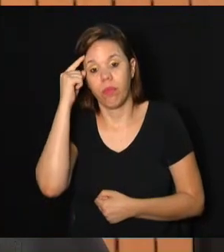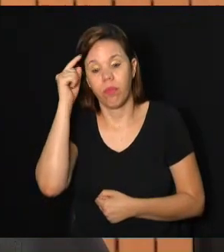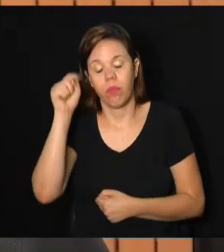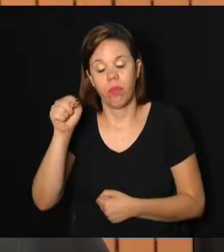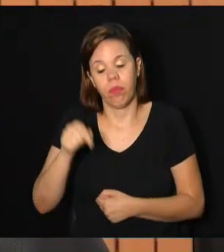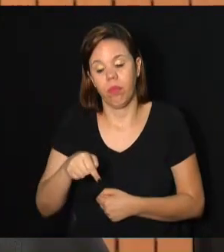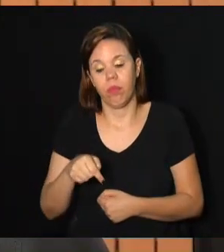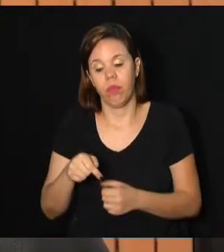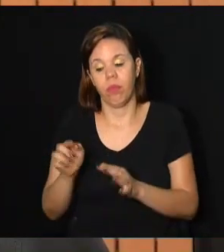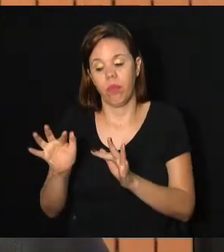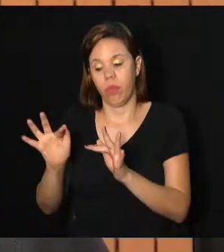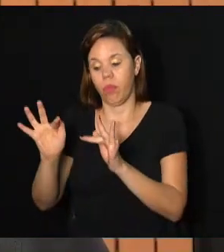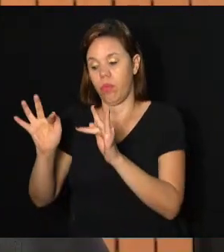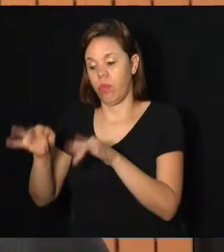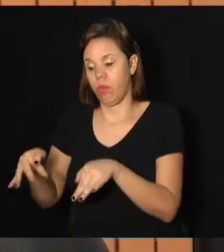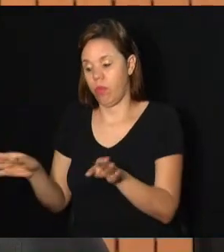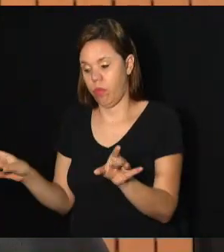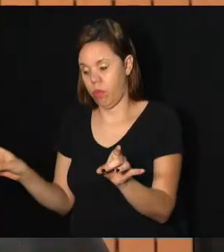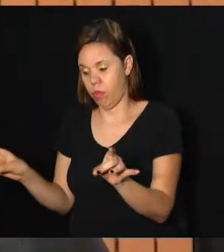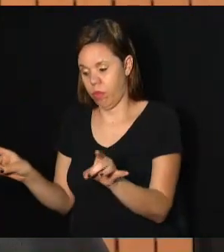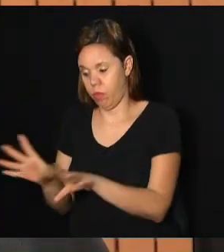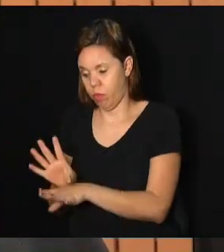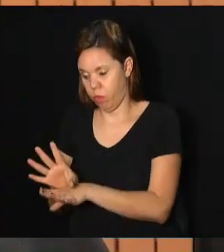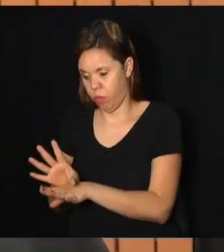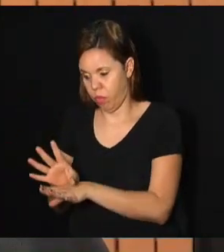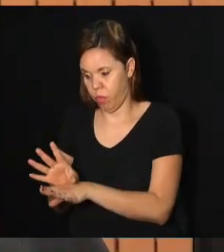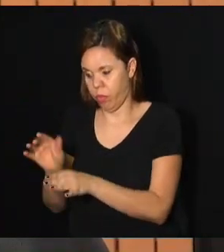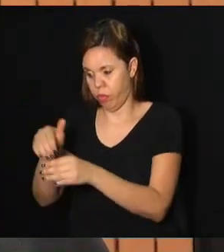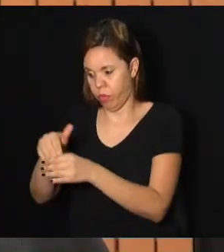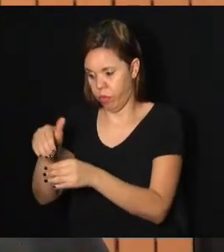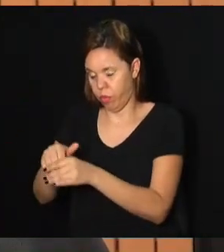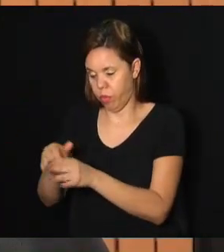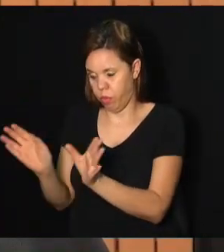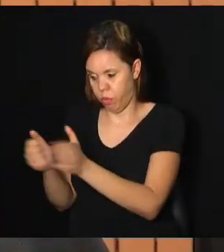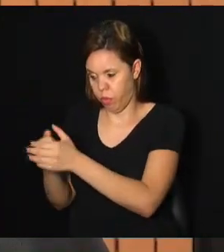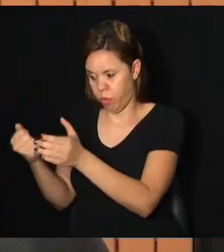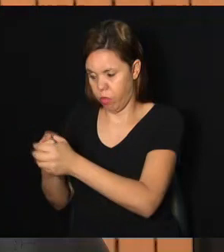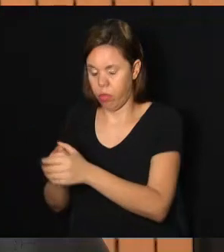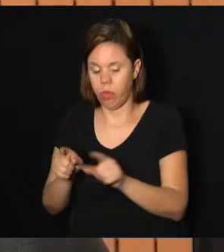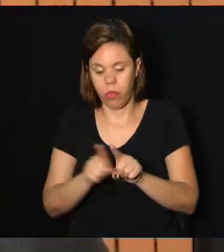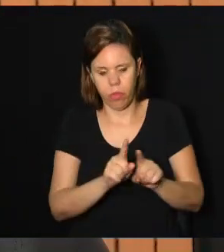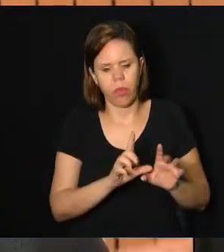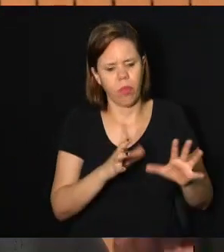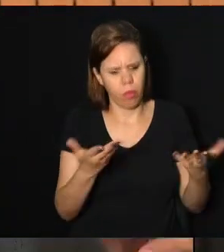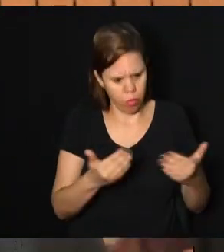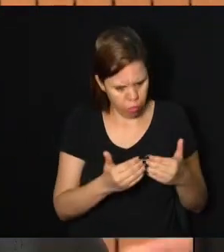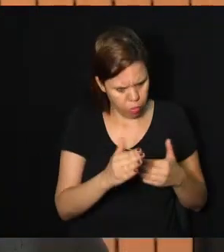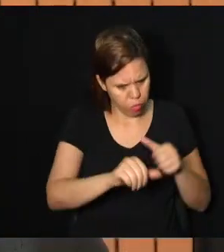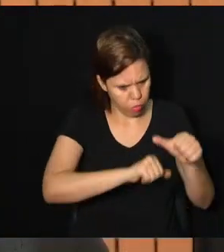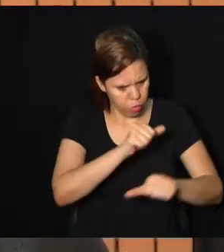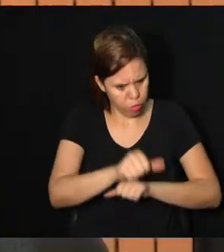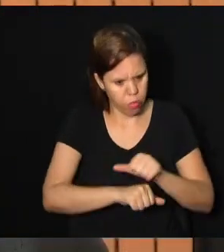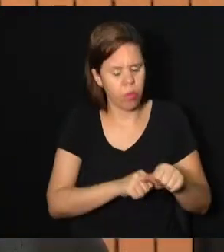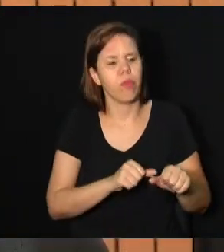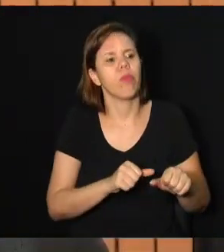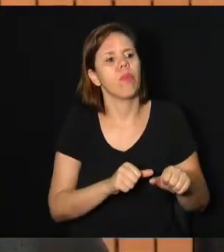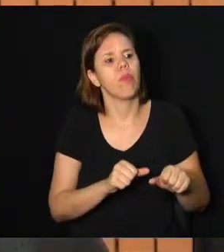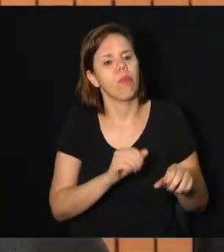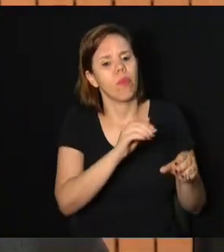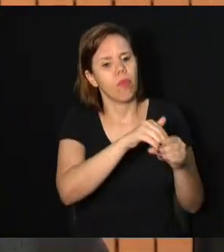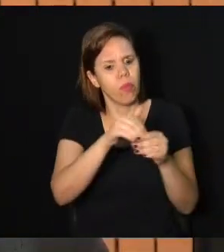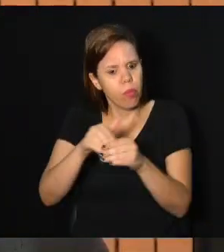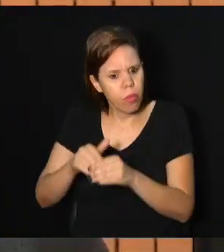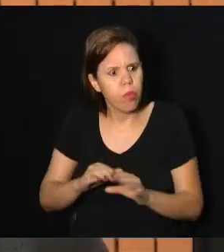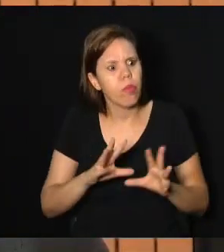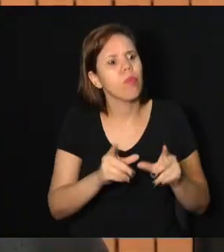da votação nominal, fim da votação simbólica, e que todas as votações sejam nominais, é para que a gente acabe